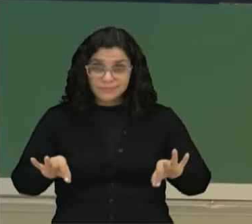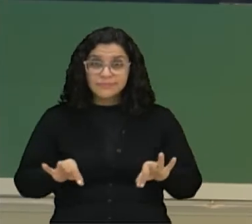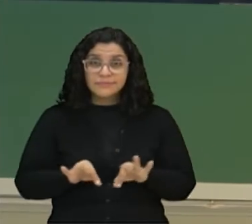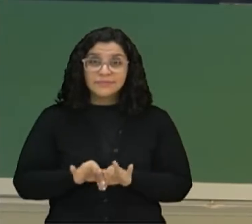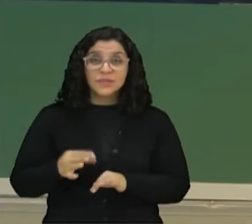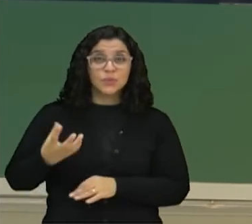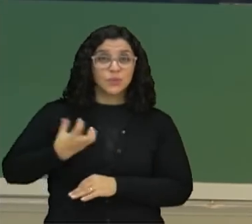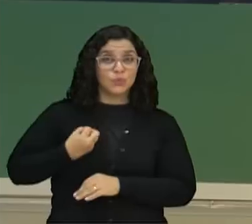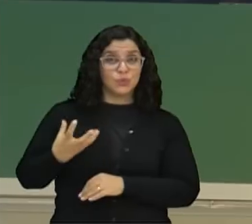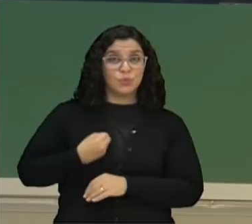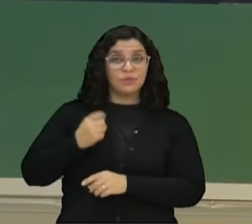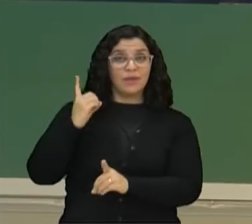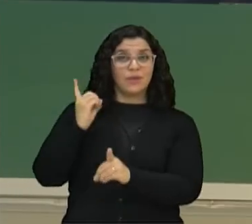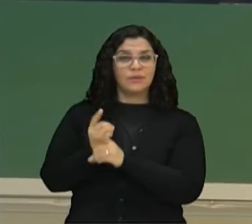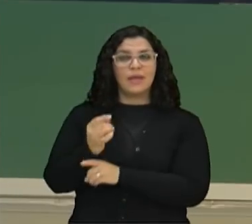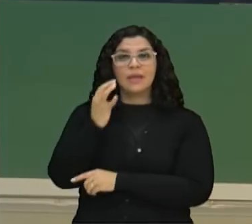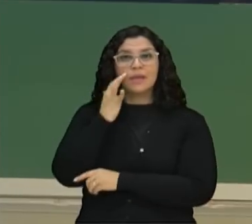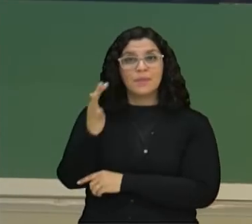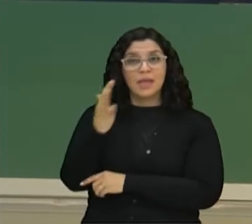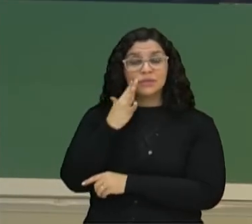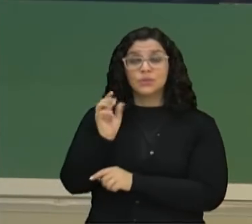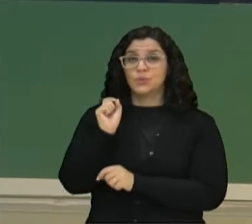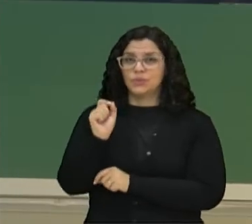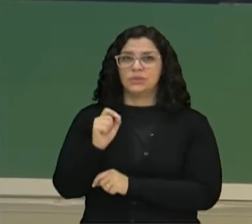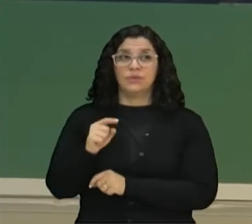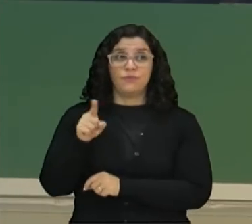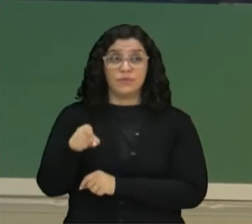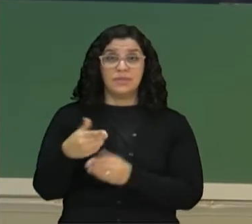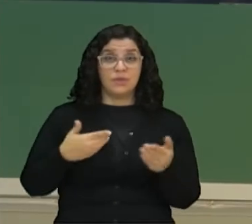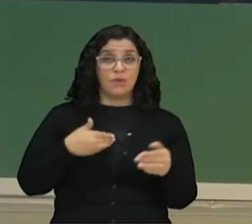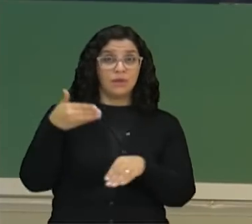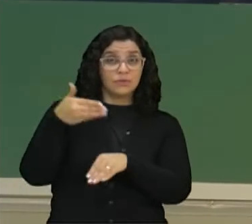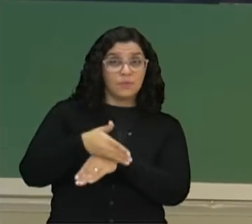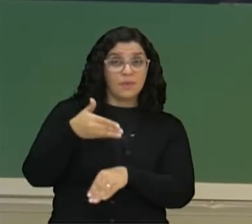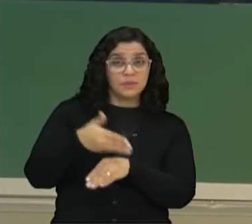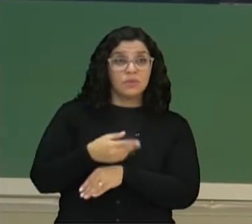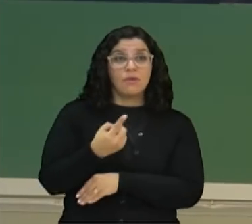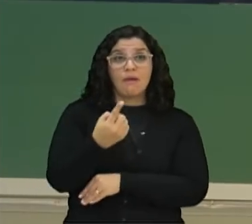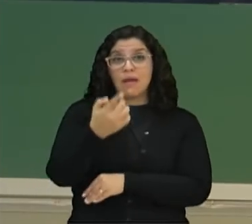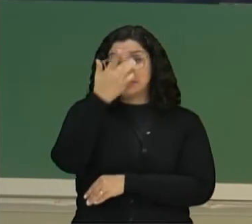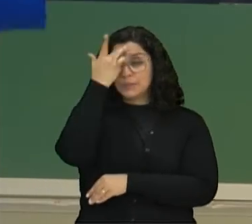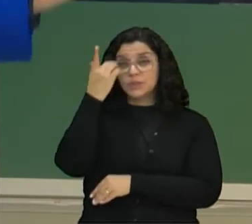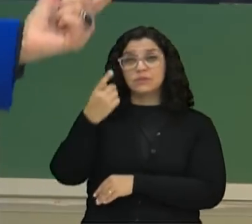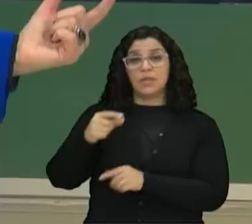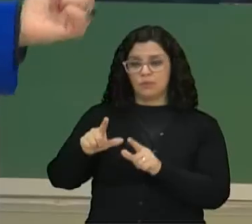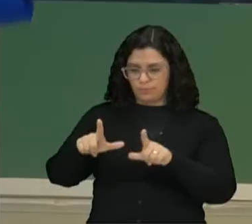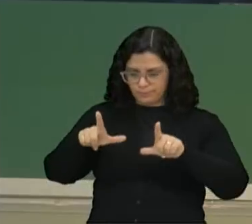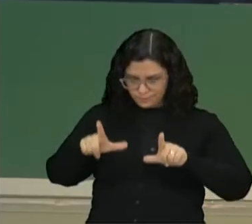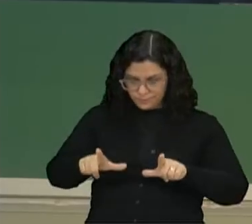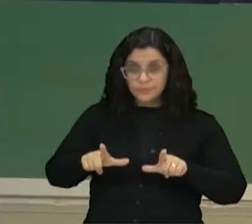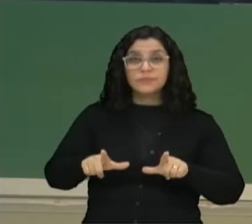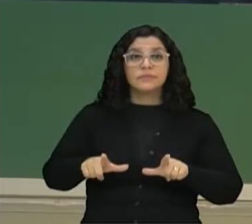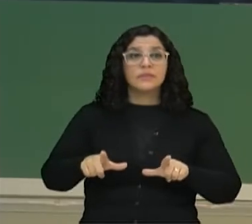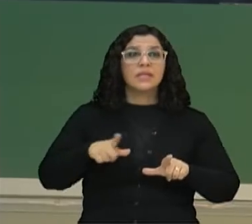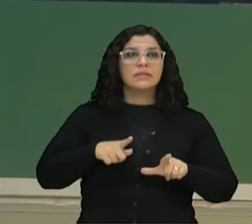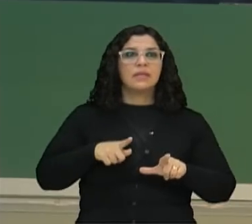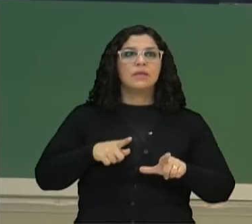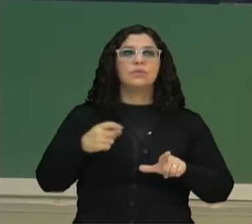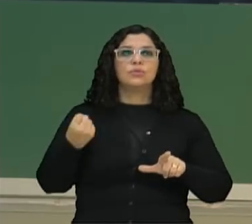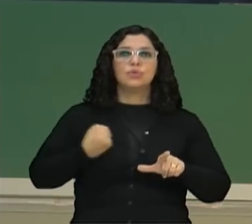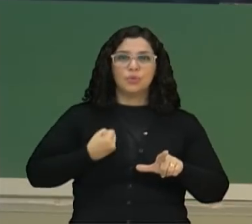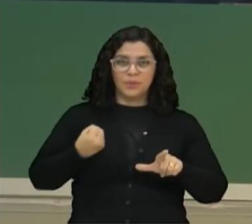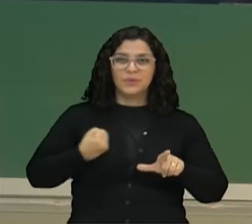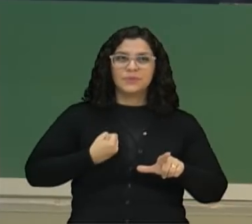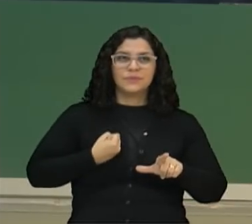que ele vai encontrar. Então, imaginem assim. Vocês estão participando, cada um de vocês tem uma ficha e aqui vai ter